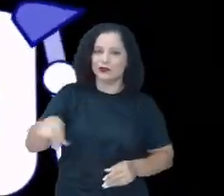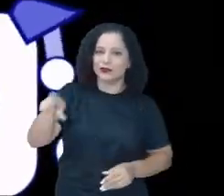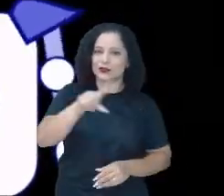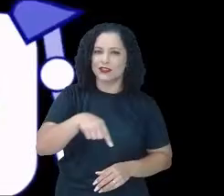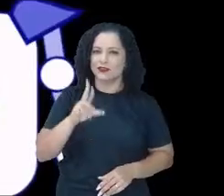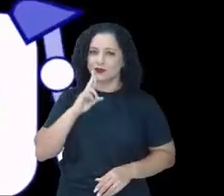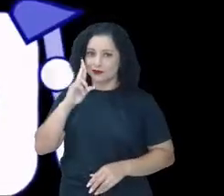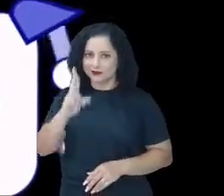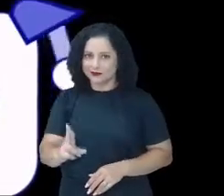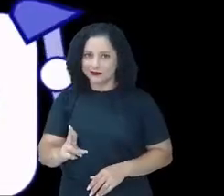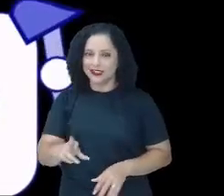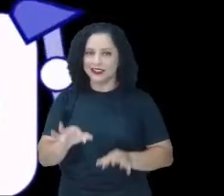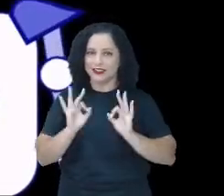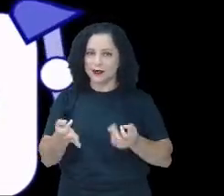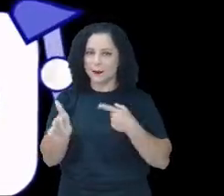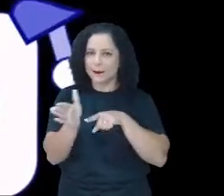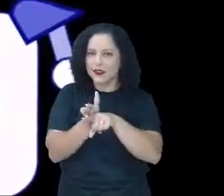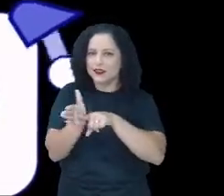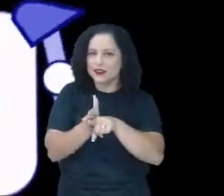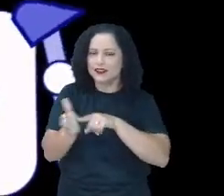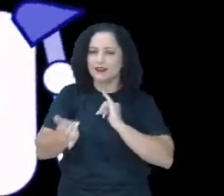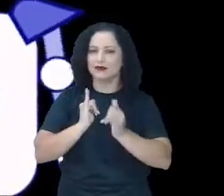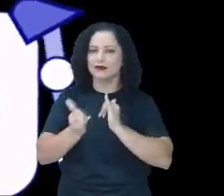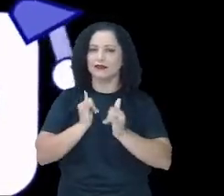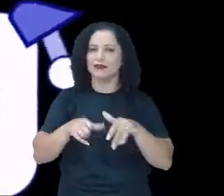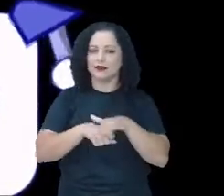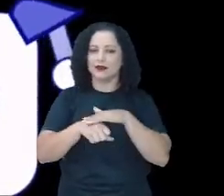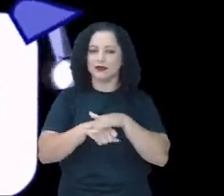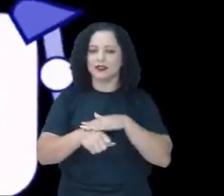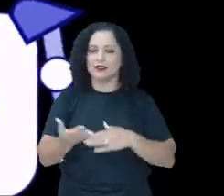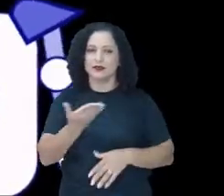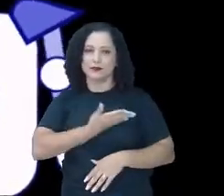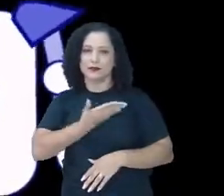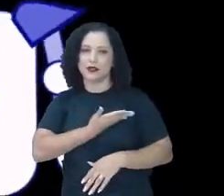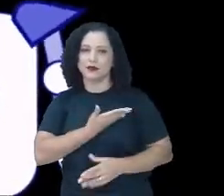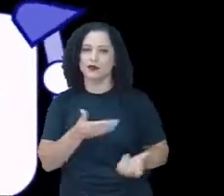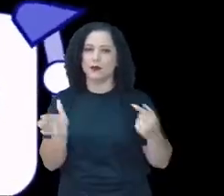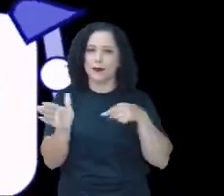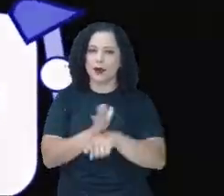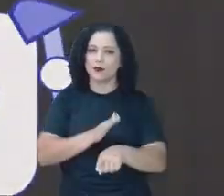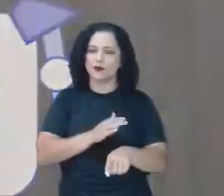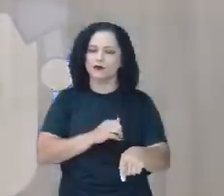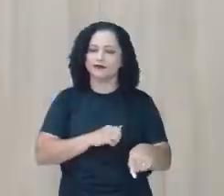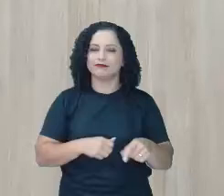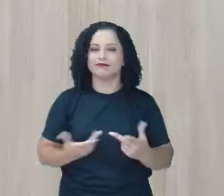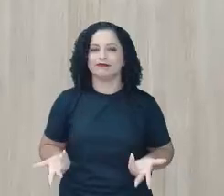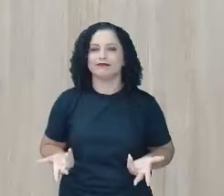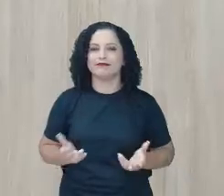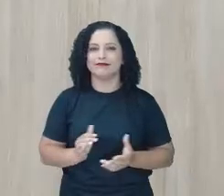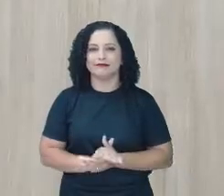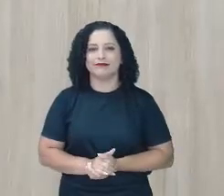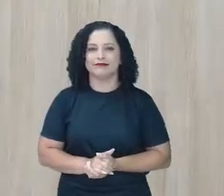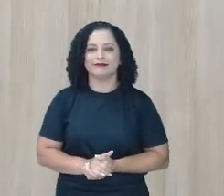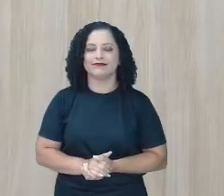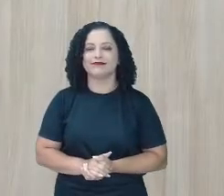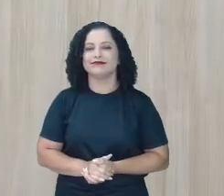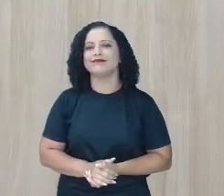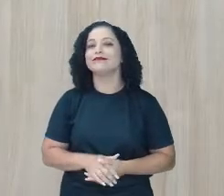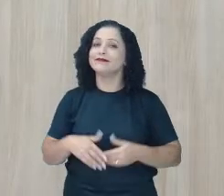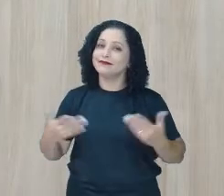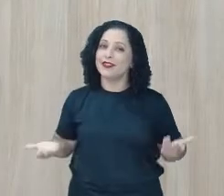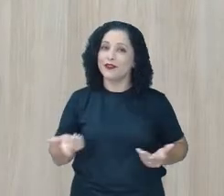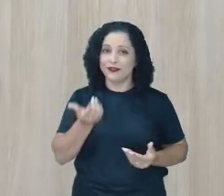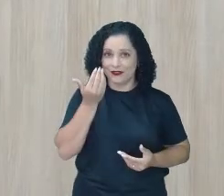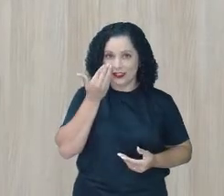respondê-las. Pode pesquisar na internet, conversar com seus colegas. Consulte um ambiente de estudos. Quero também... Oi, gente, tá